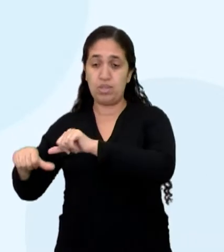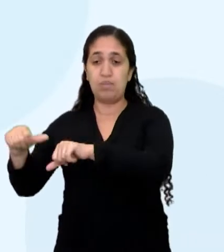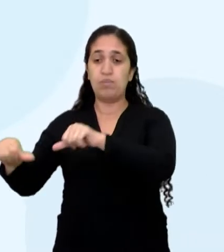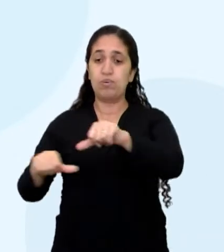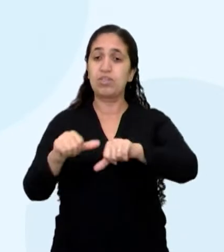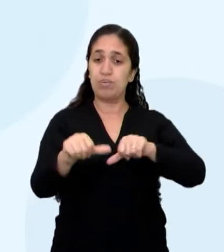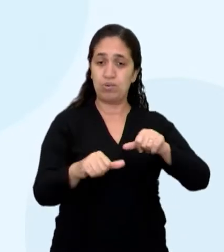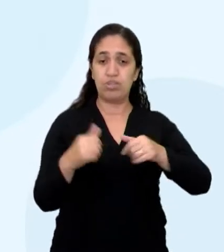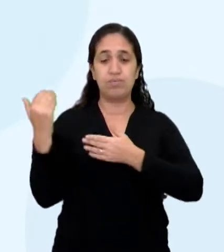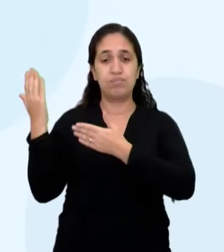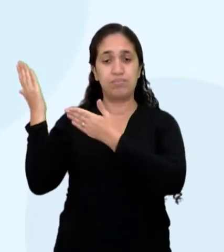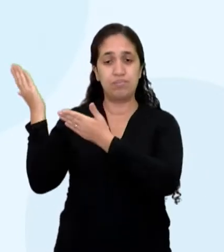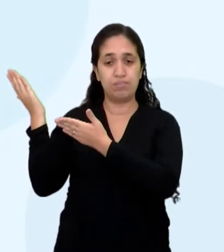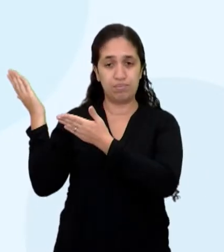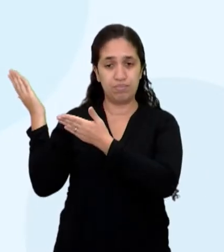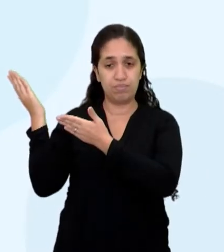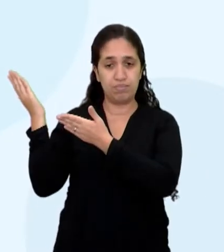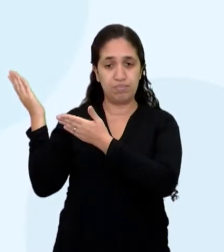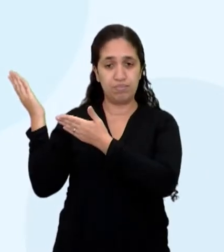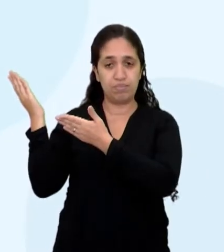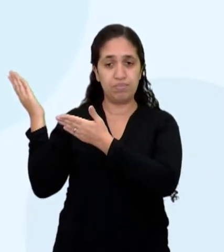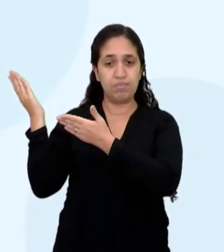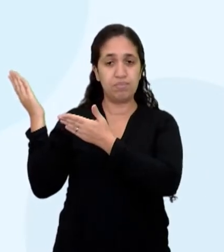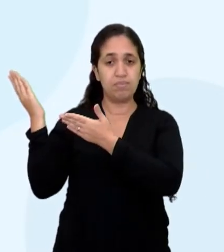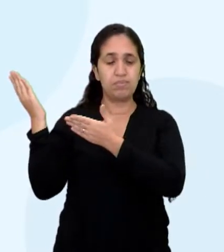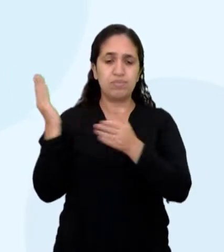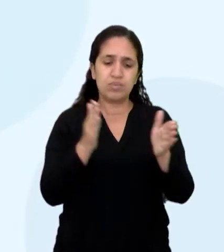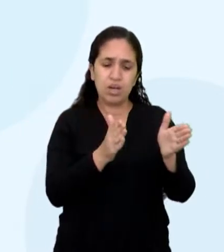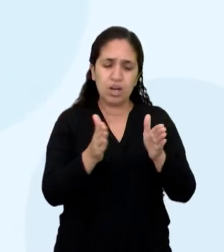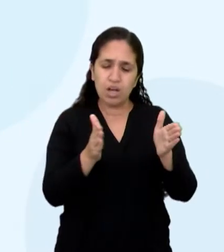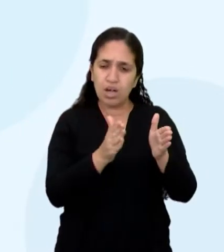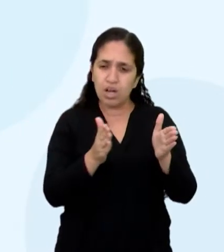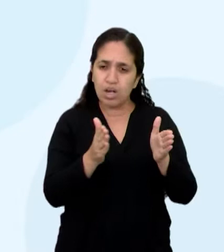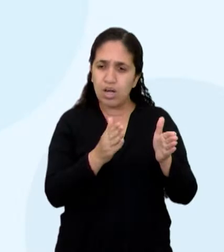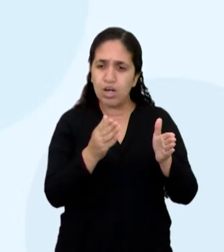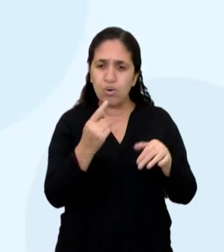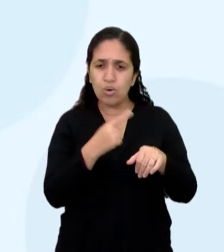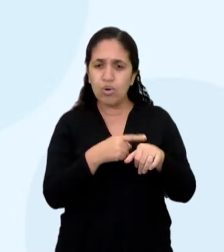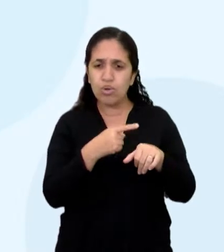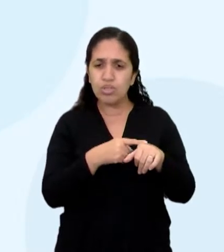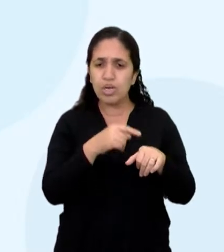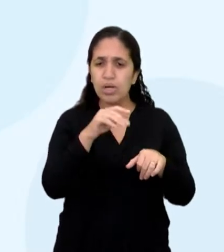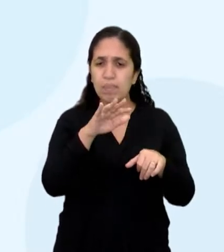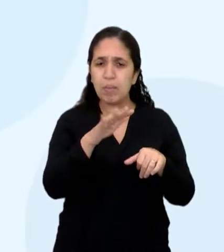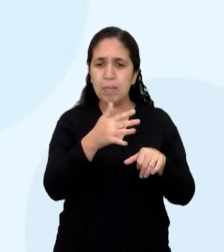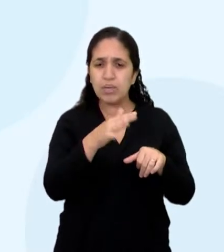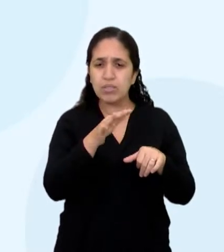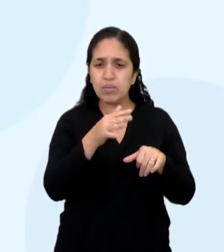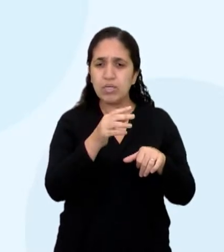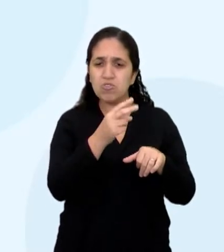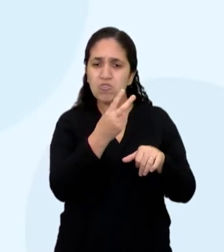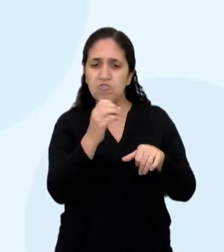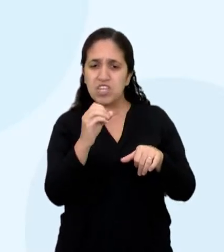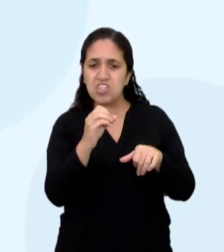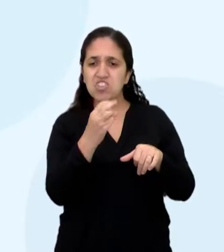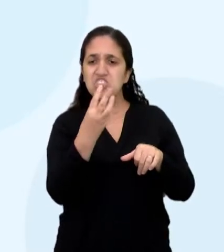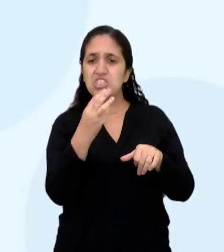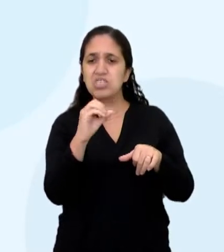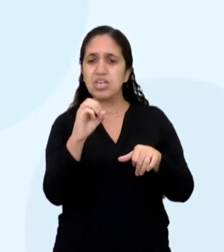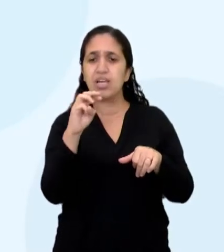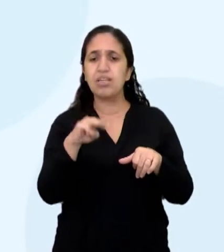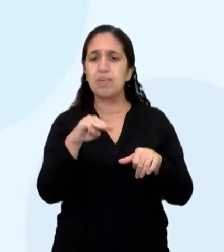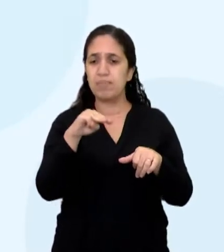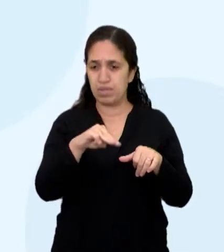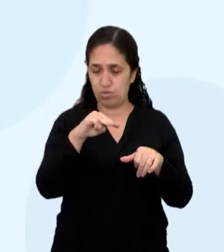informação. As rodadas devem durar o tempo suficiente para que o diálogo seja desenvolvido, que pode ser de 20 a 30 minutos, mas